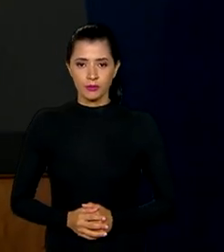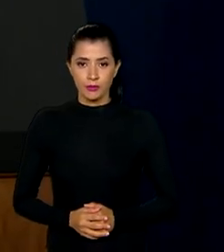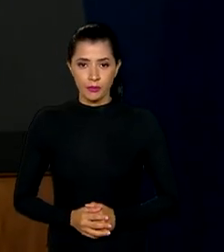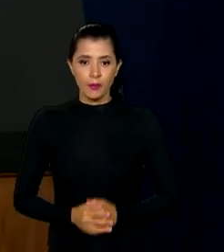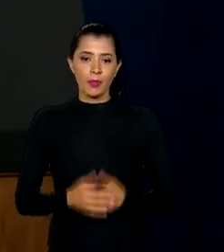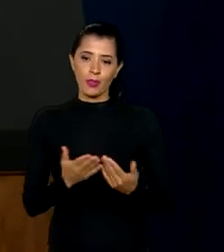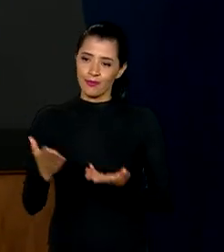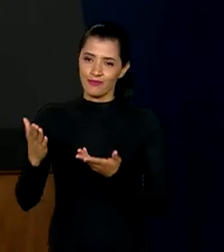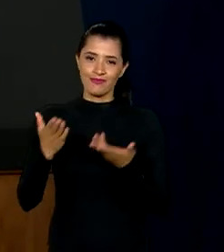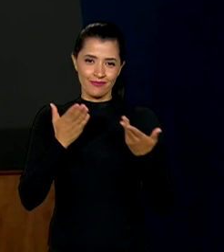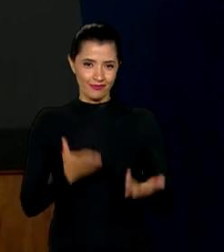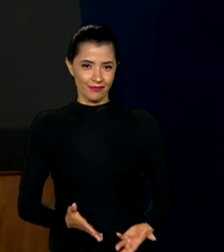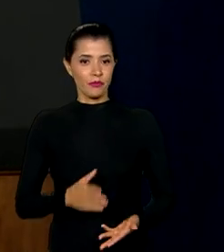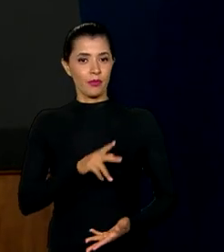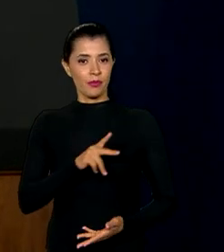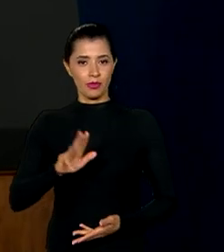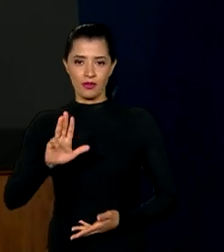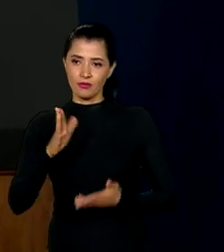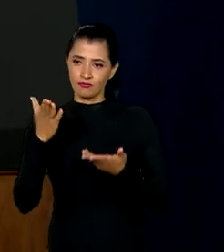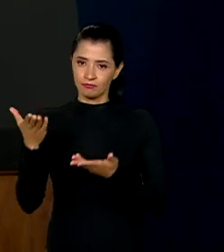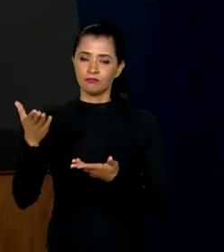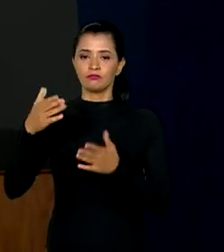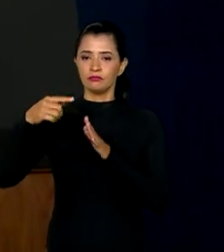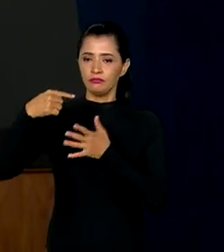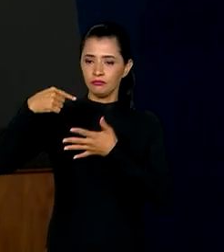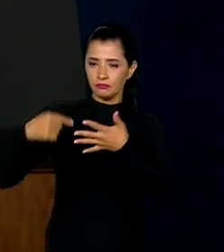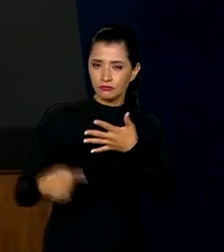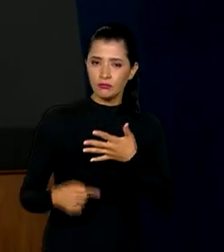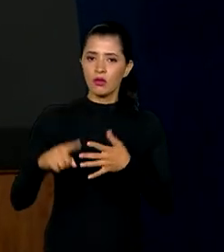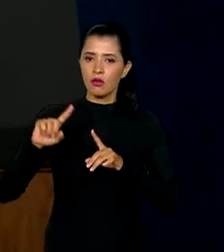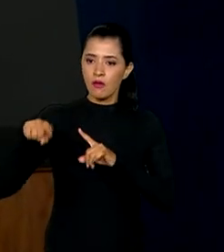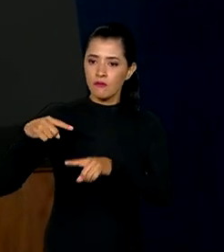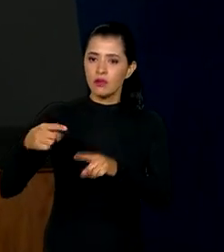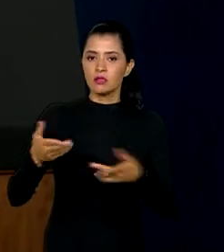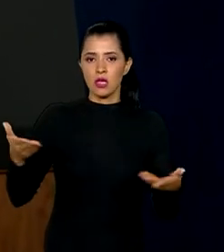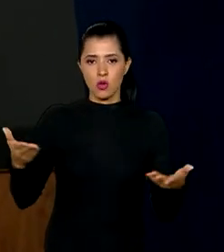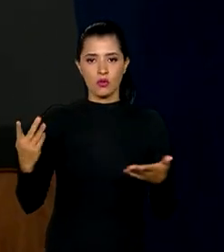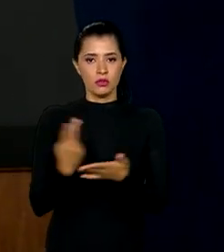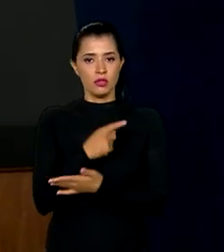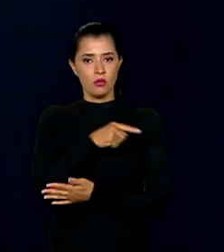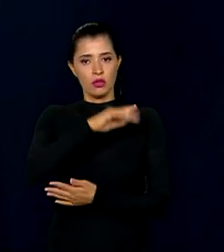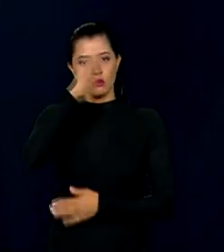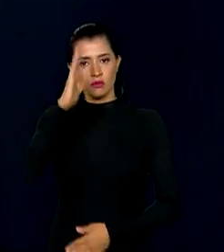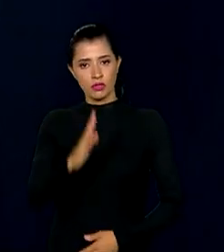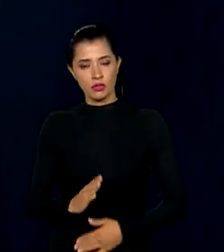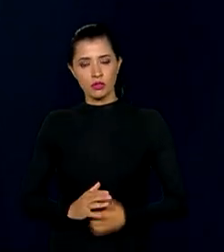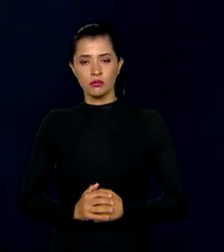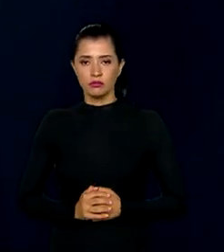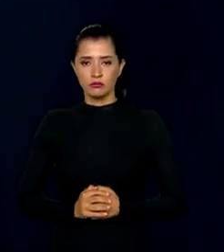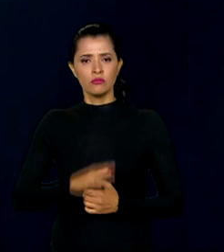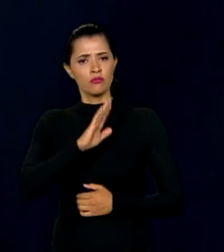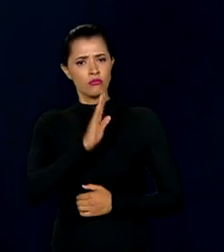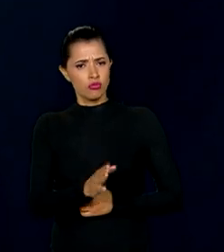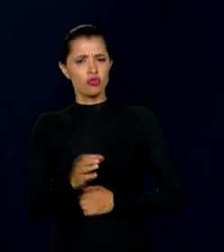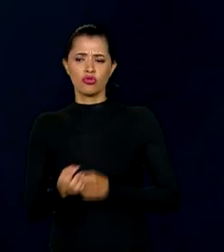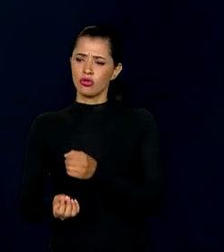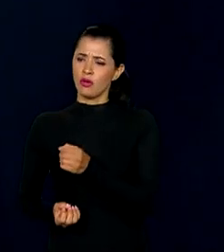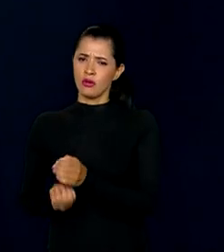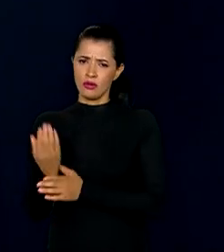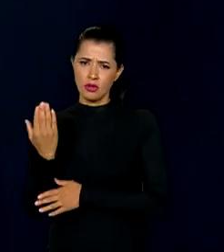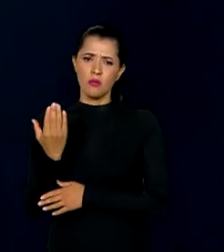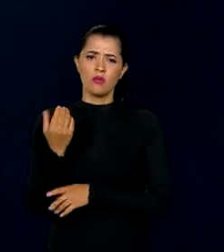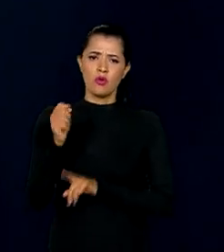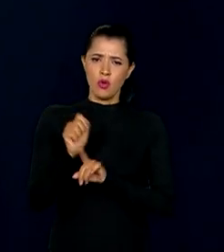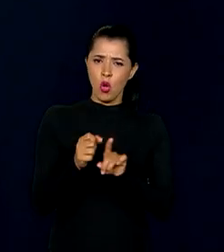Para o anfitrião, o presidente Lula listou os avanços recentes obtidos no Brasil. Já criamos, nos primeiros